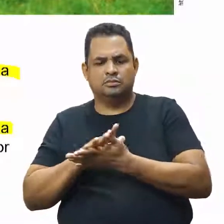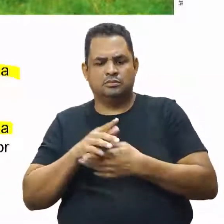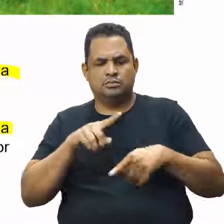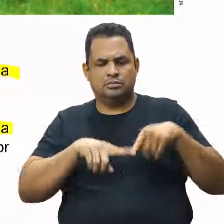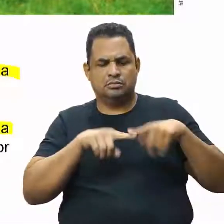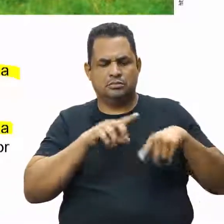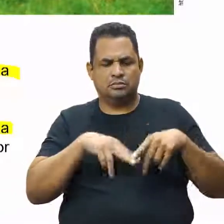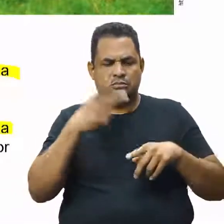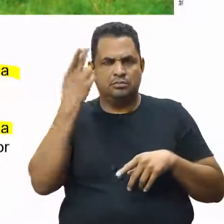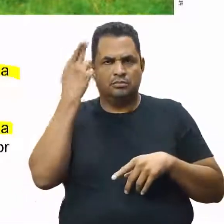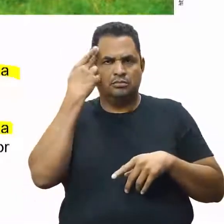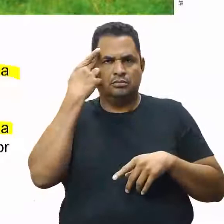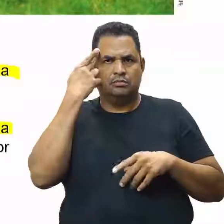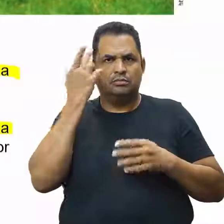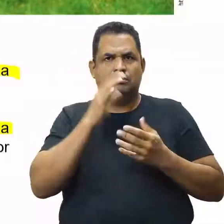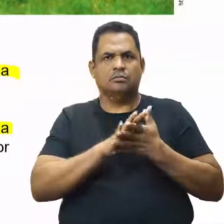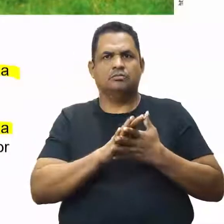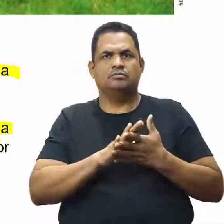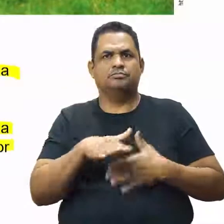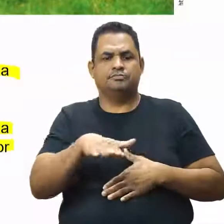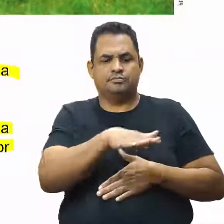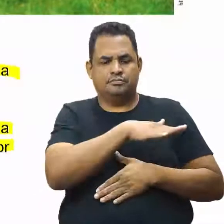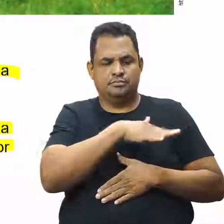elementos naturais, como